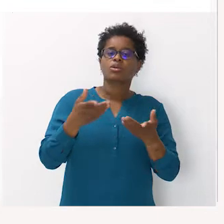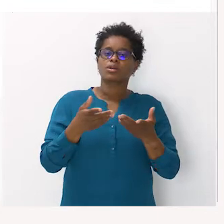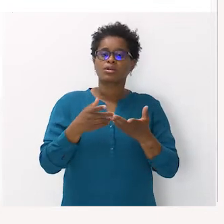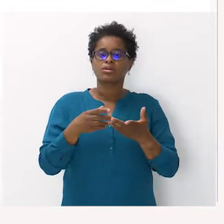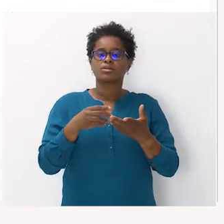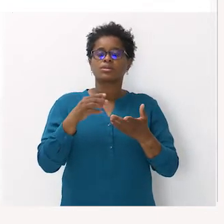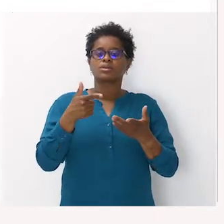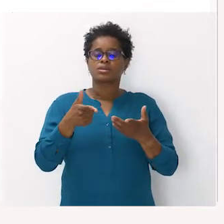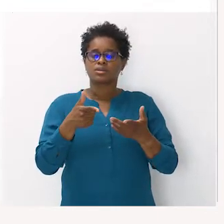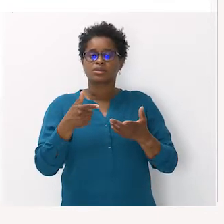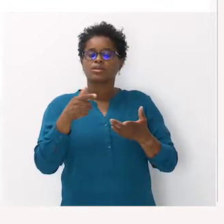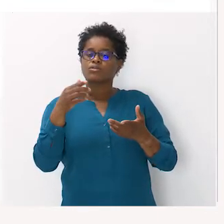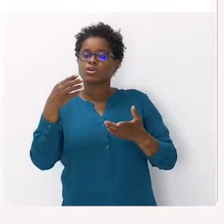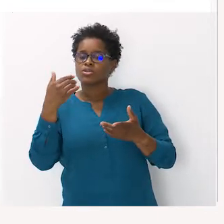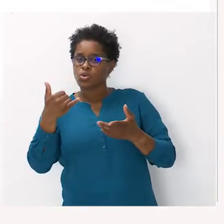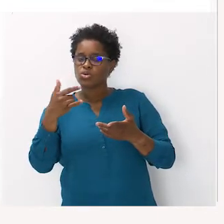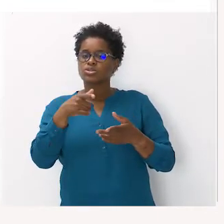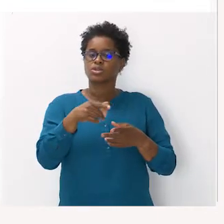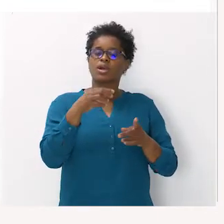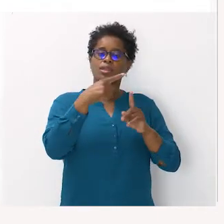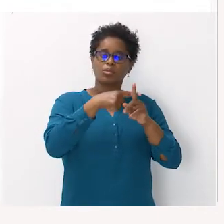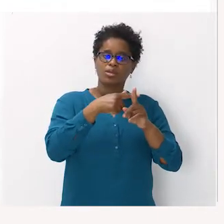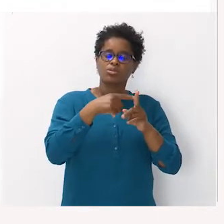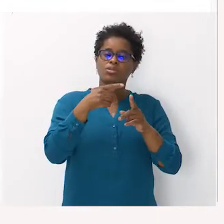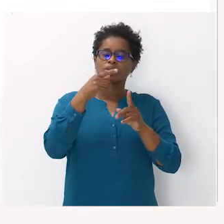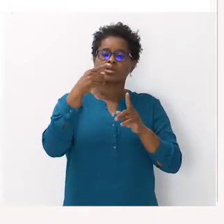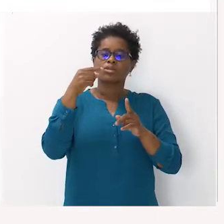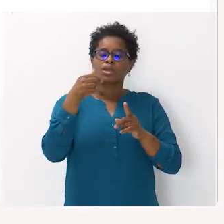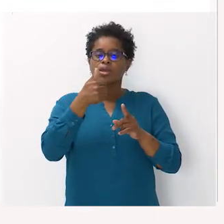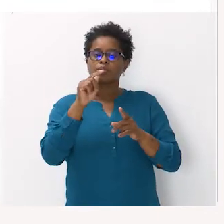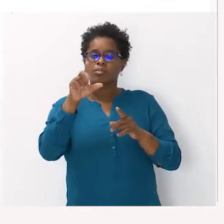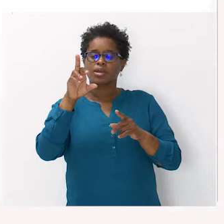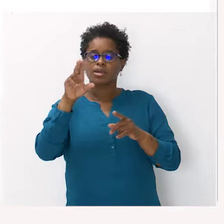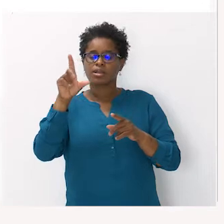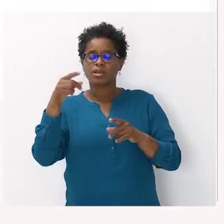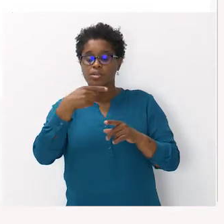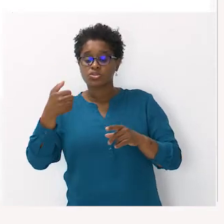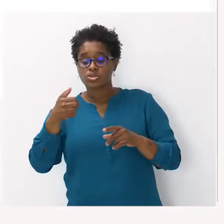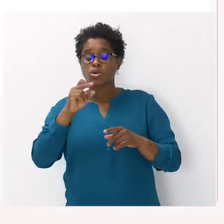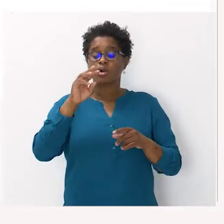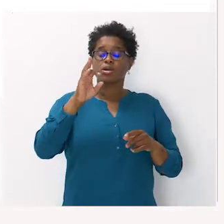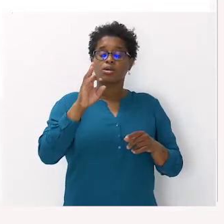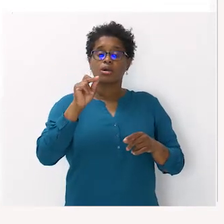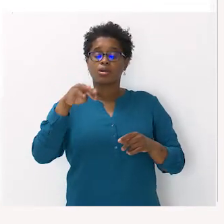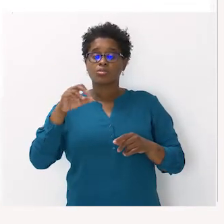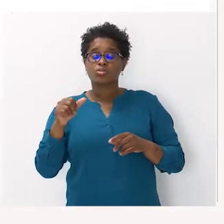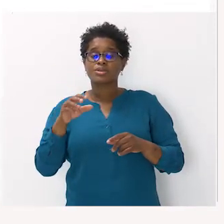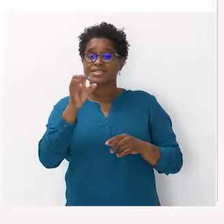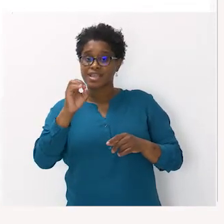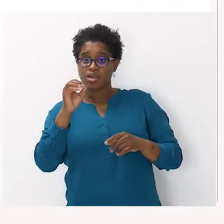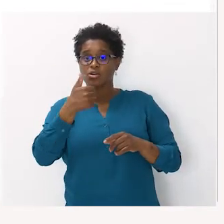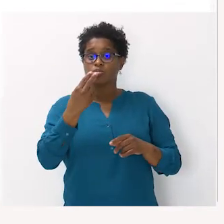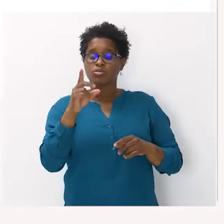em Frankfurt foi 2, a temperatura mínima em Berlim, -5, Hamburgo, 0, Munique,